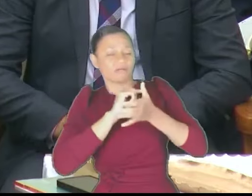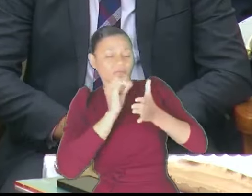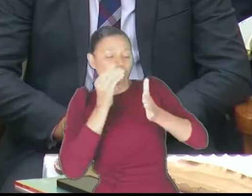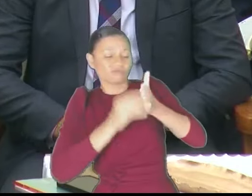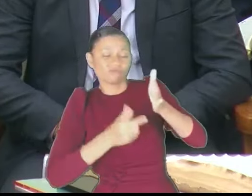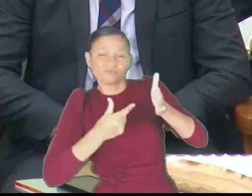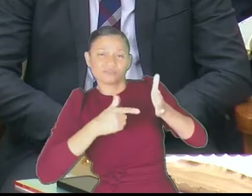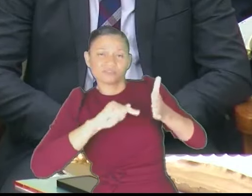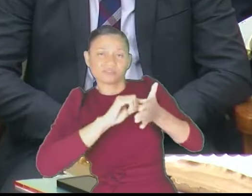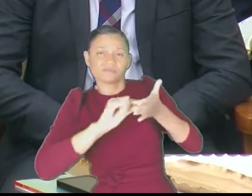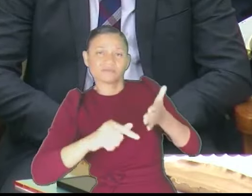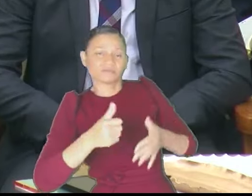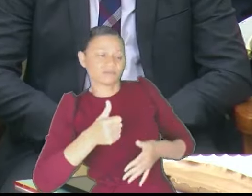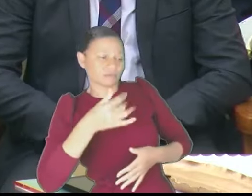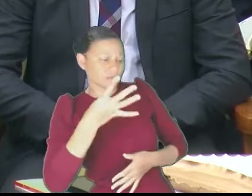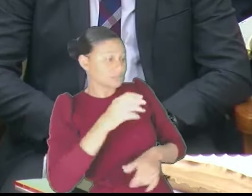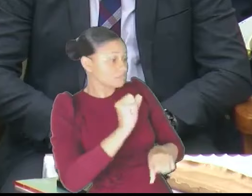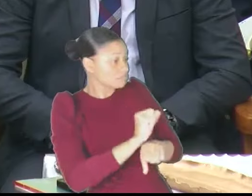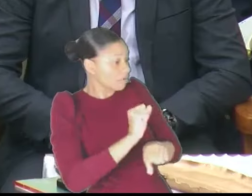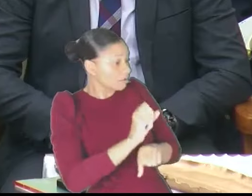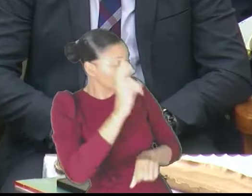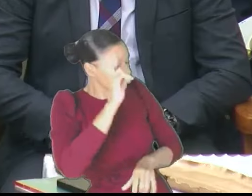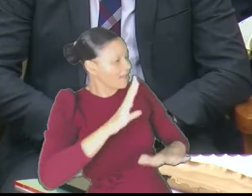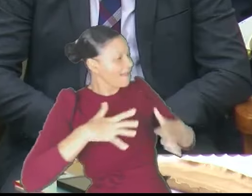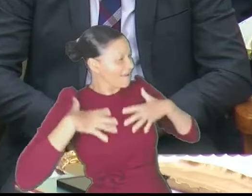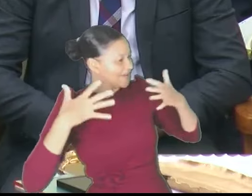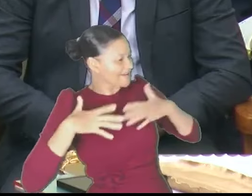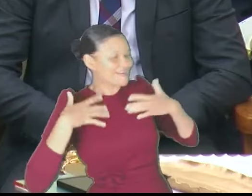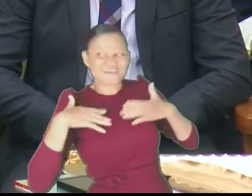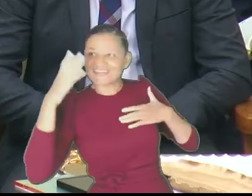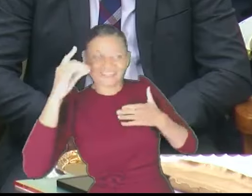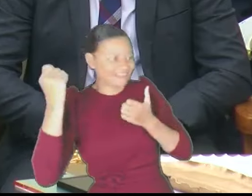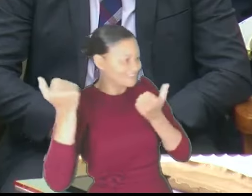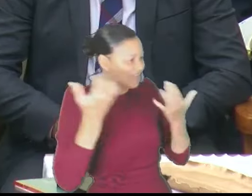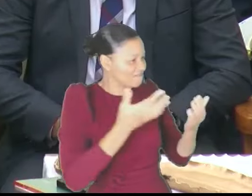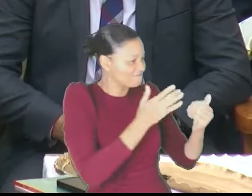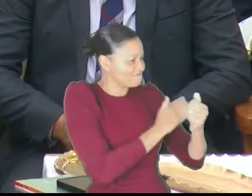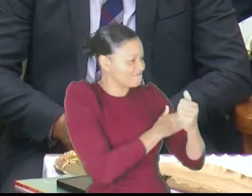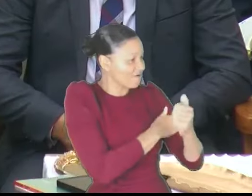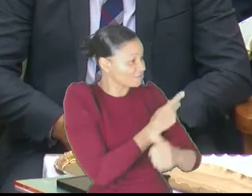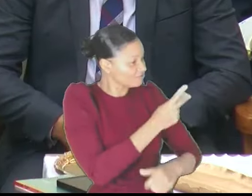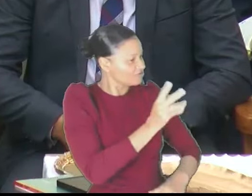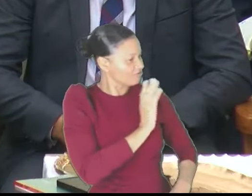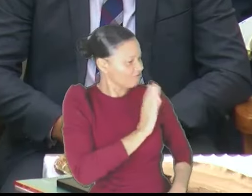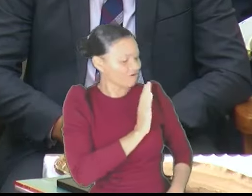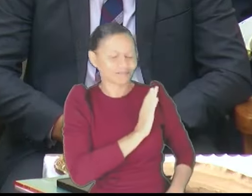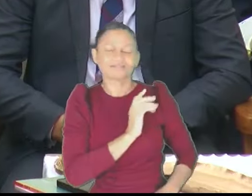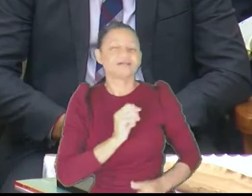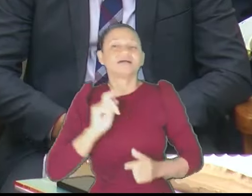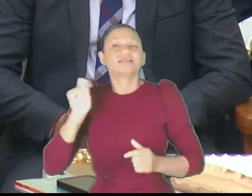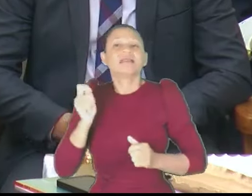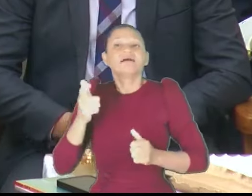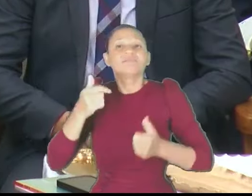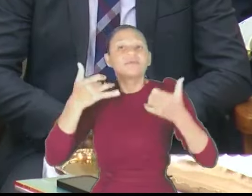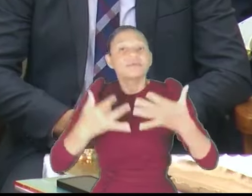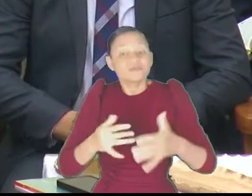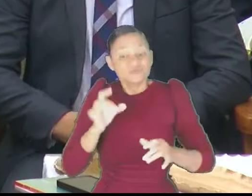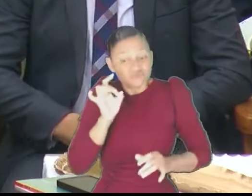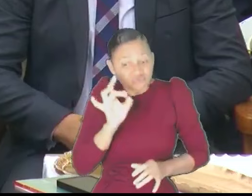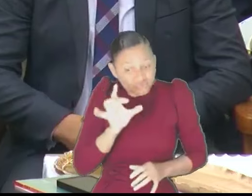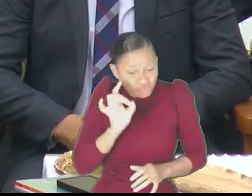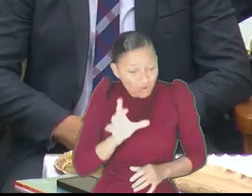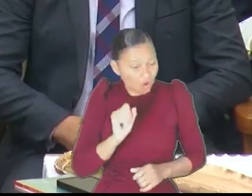no Senhor e anima-te, e Ele fortalecerá o seu coração. Davi está dizendo o seguinte, só enfraquece se não